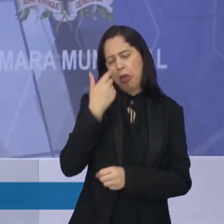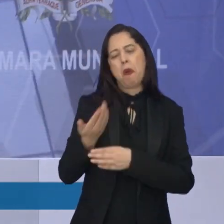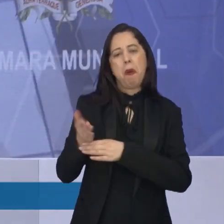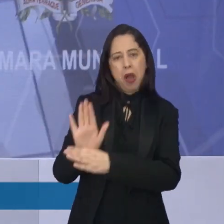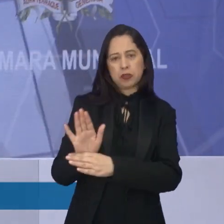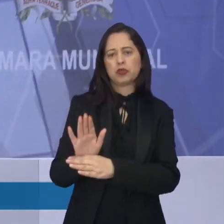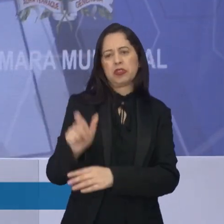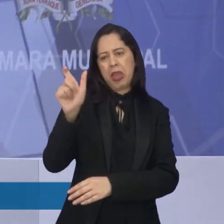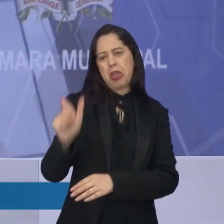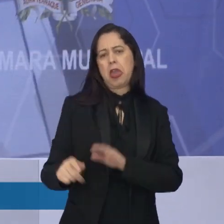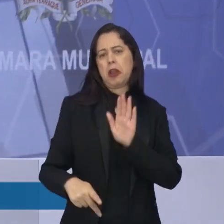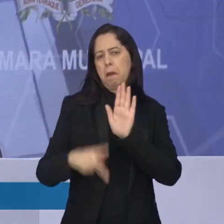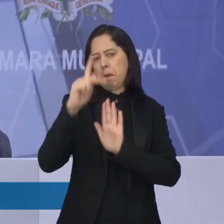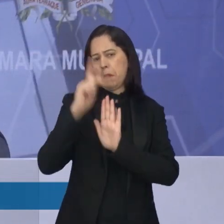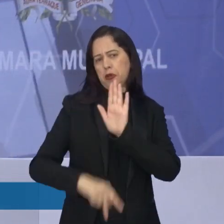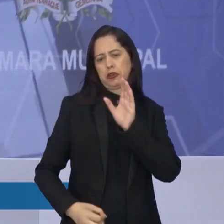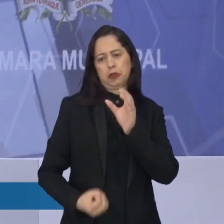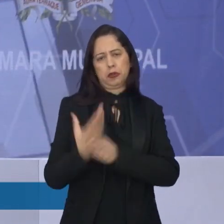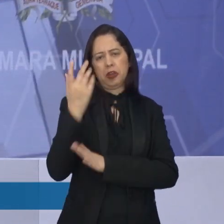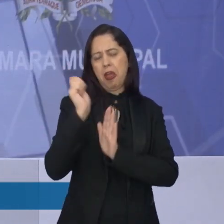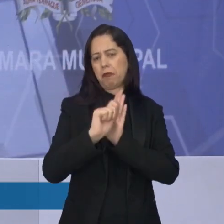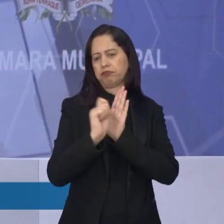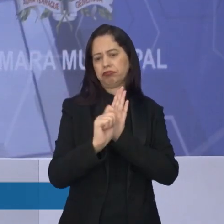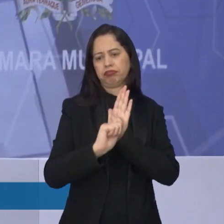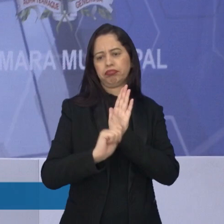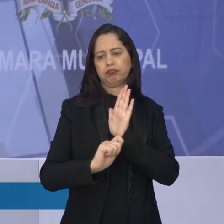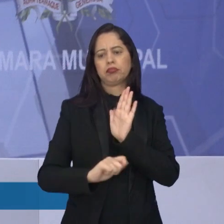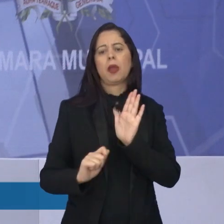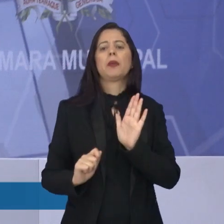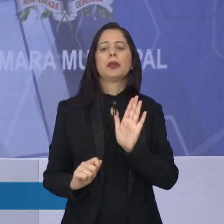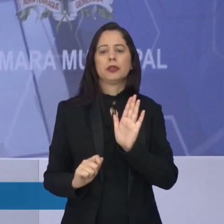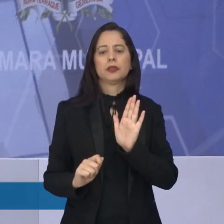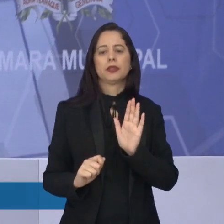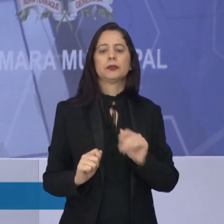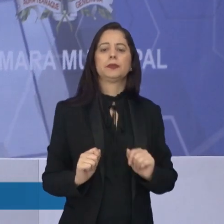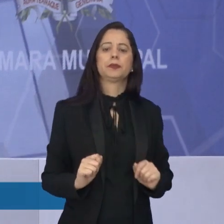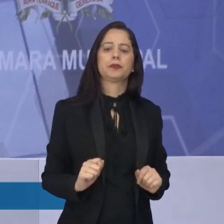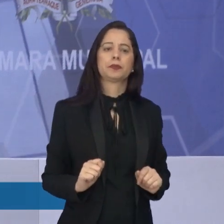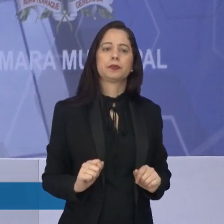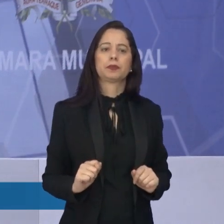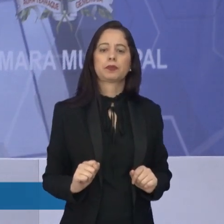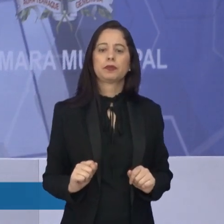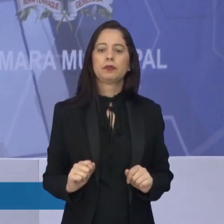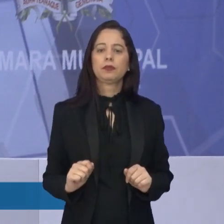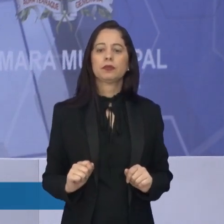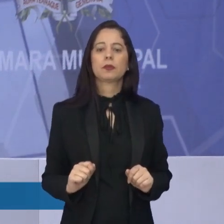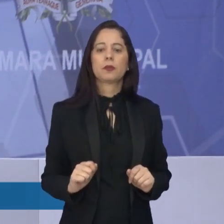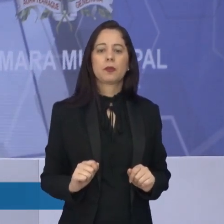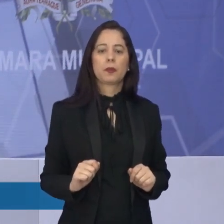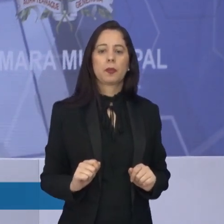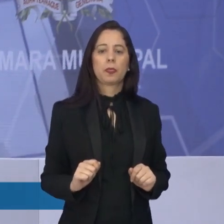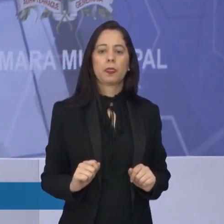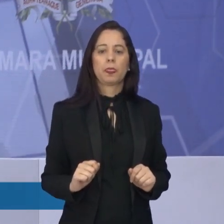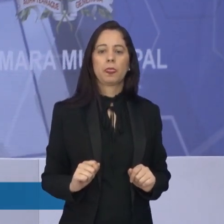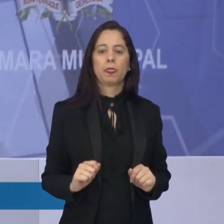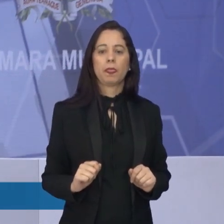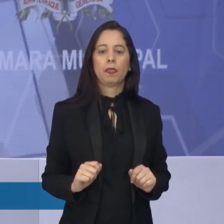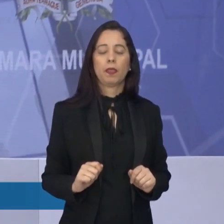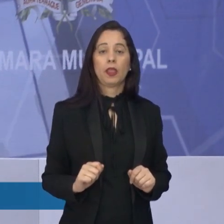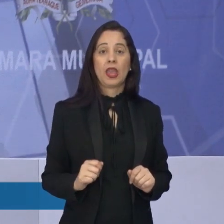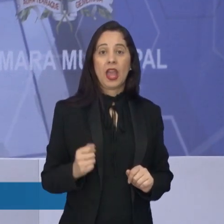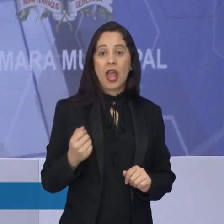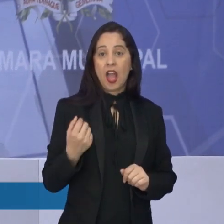incluir isso no projeto, no planejamento estratégico que ele fez em 2001. Nós estamos 22